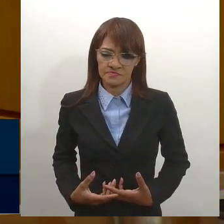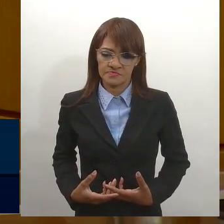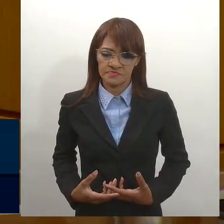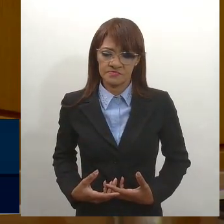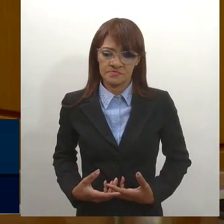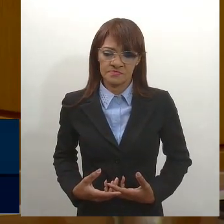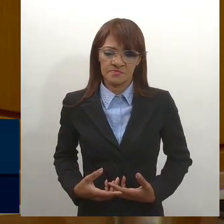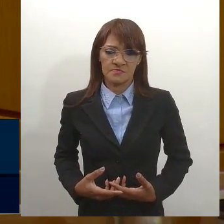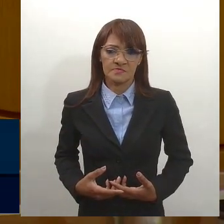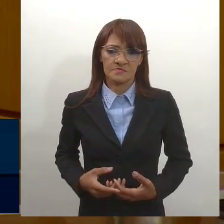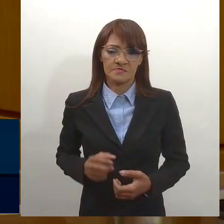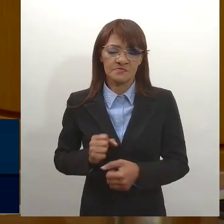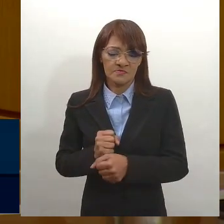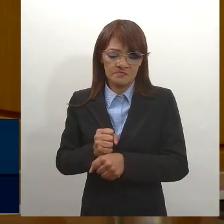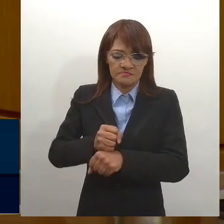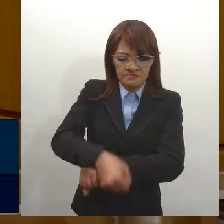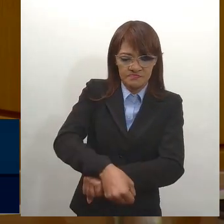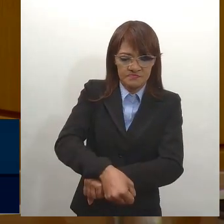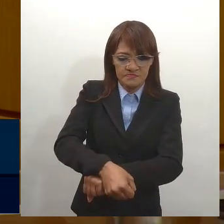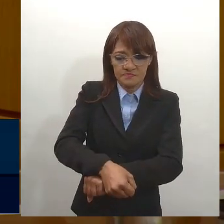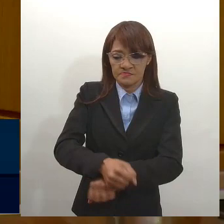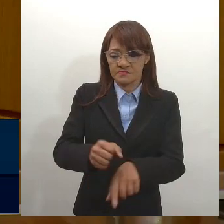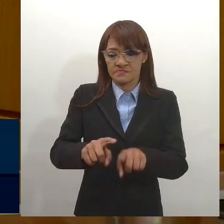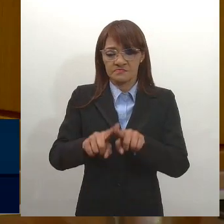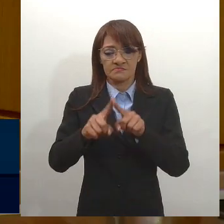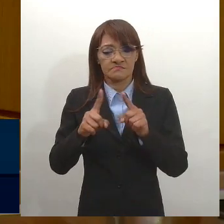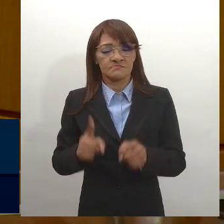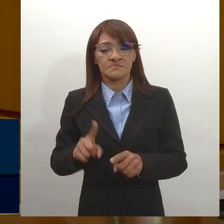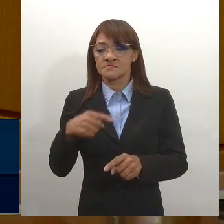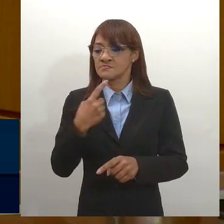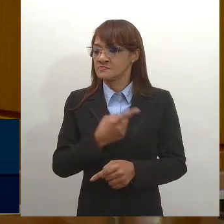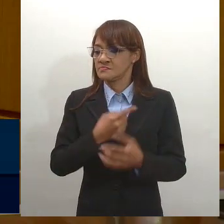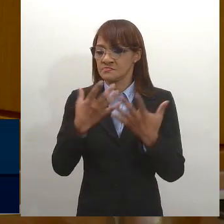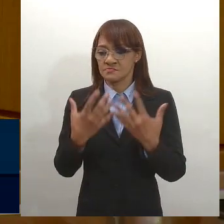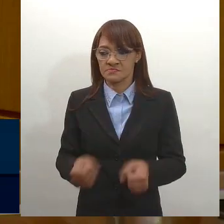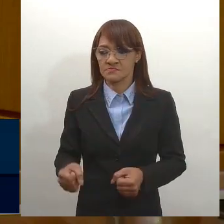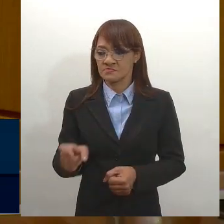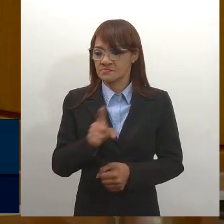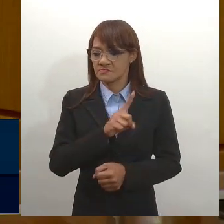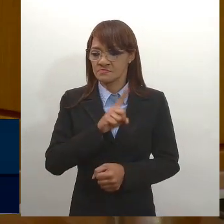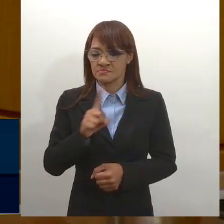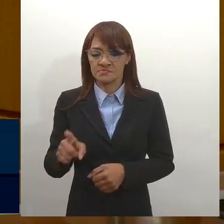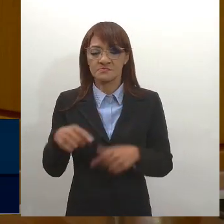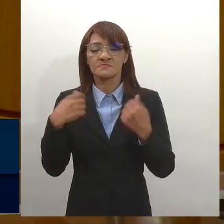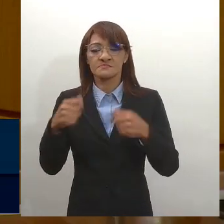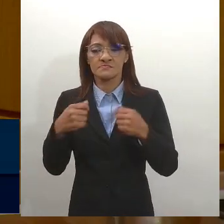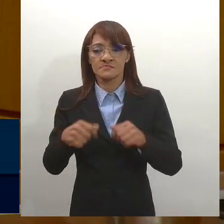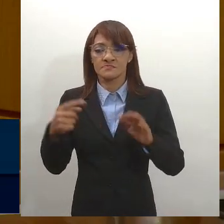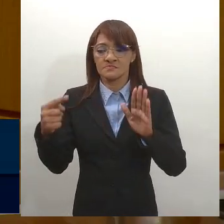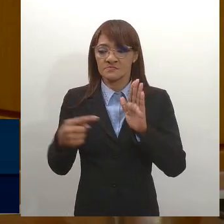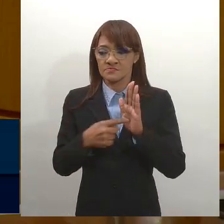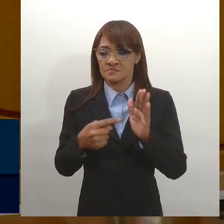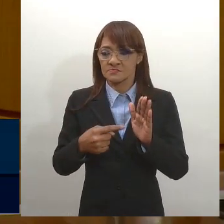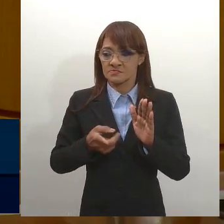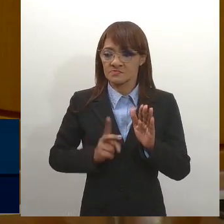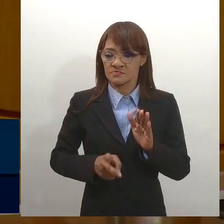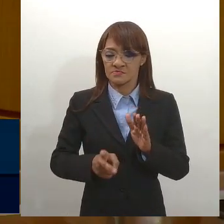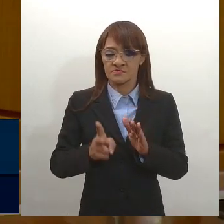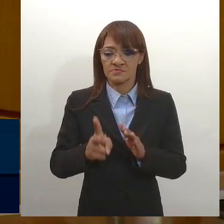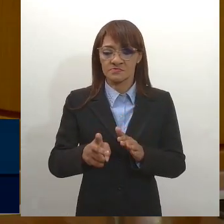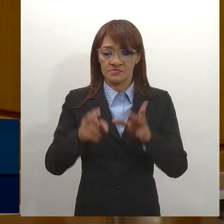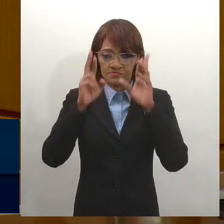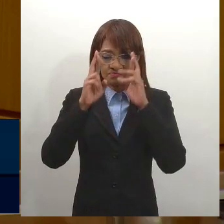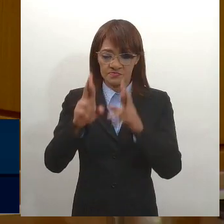mas não iremos tolerar e denunciar essa falta né, de respeito, né, com a